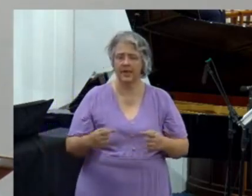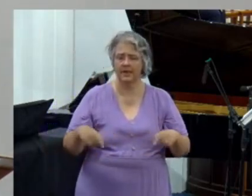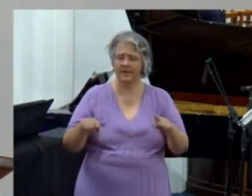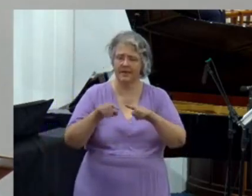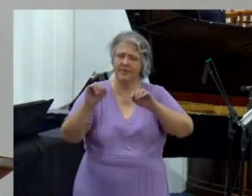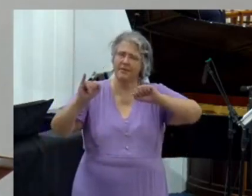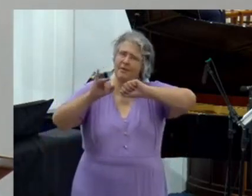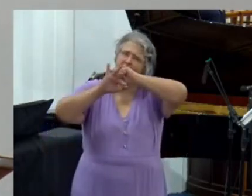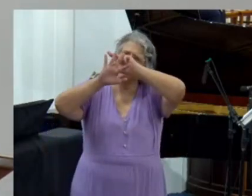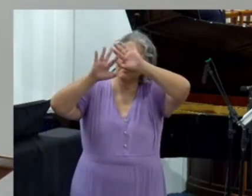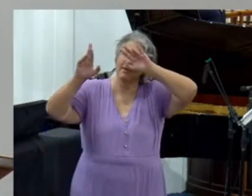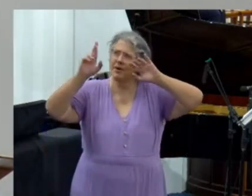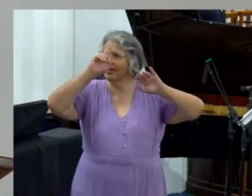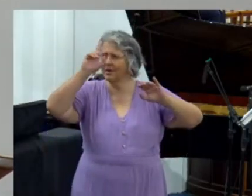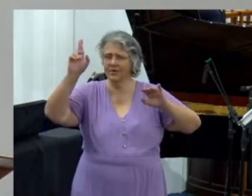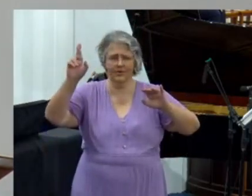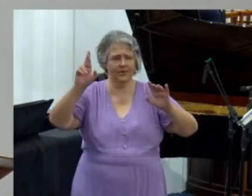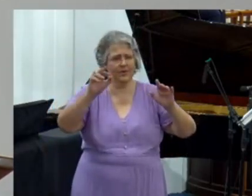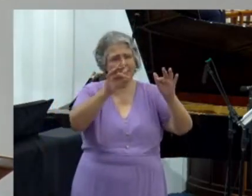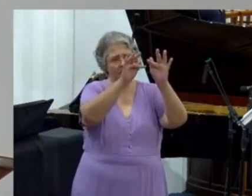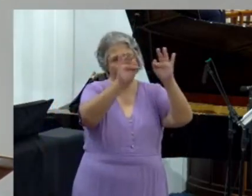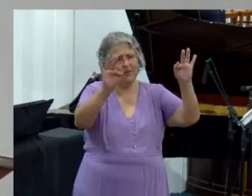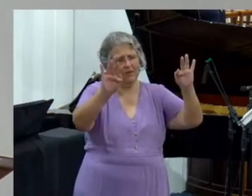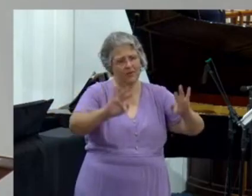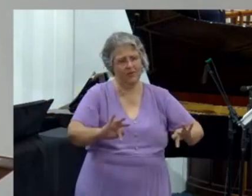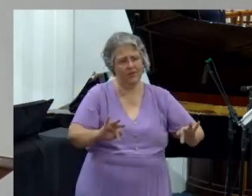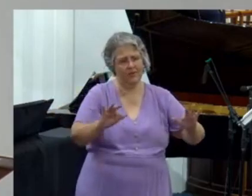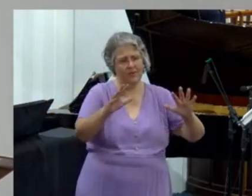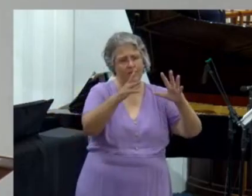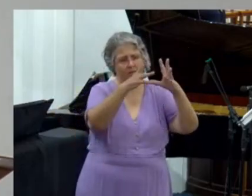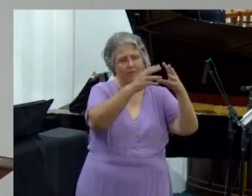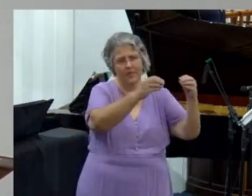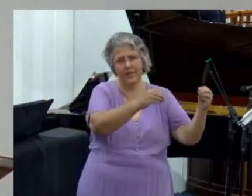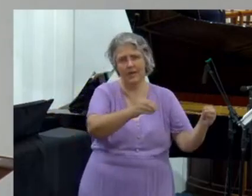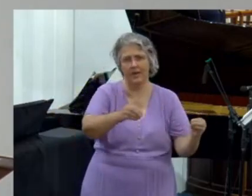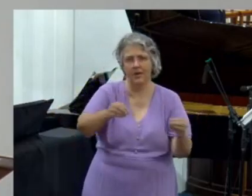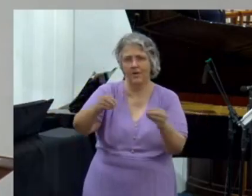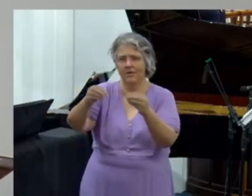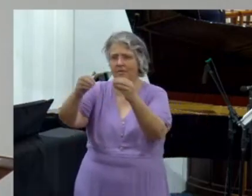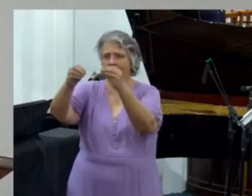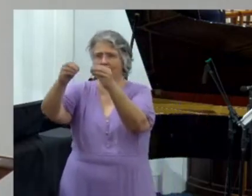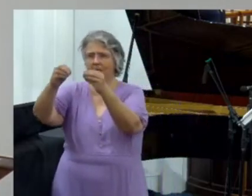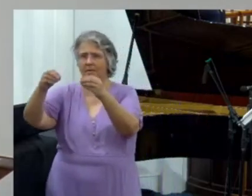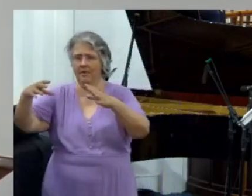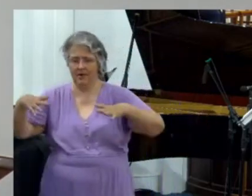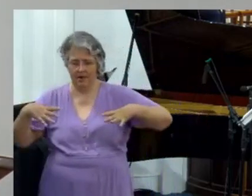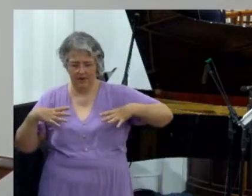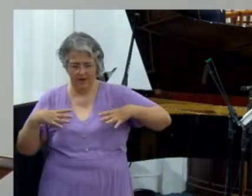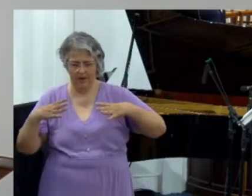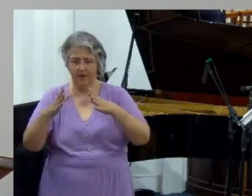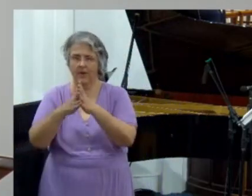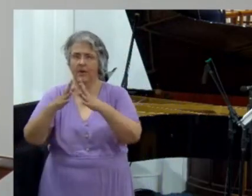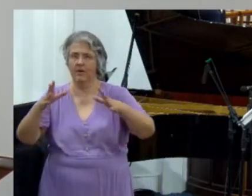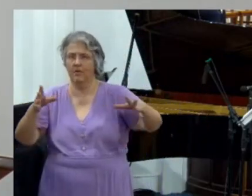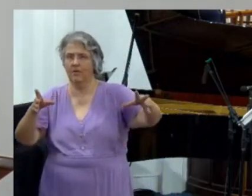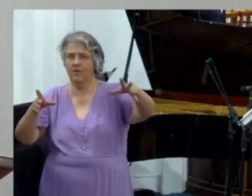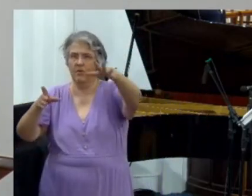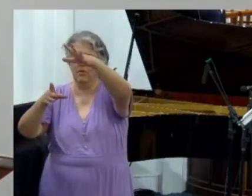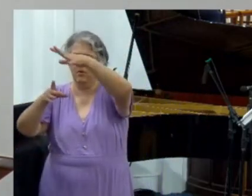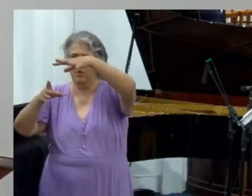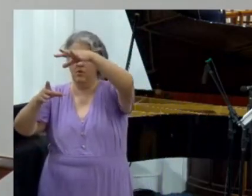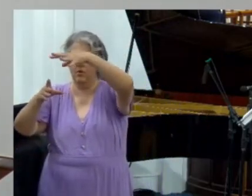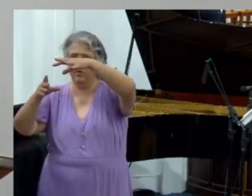Senhor saiu da entrada do templo e parou sobre os querubins. Os querubins levantaram as suas asas e